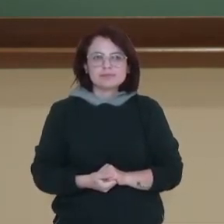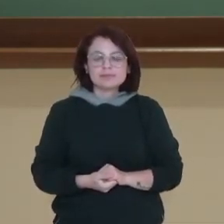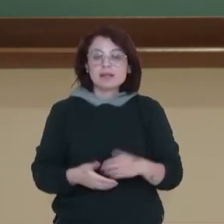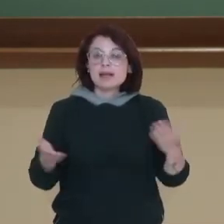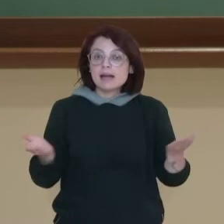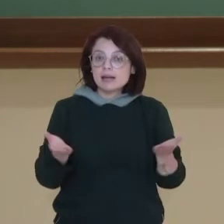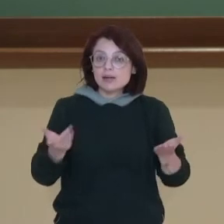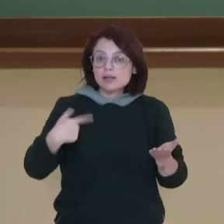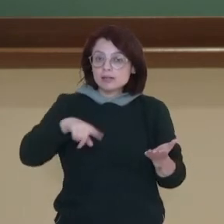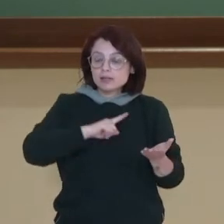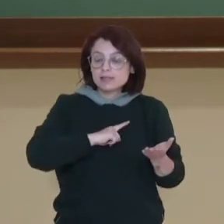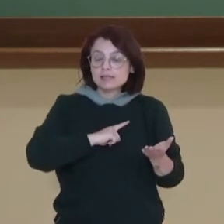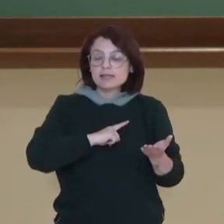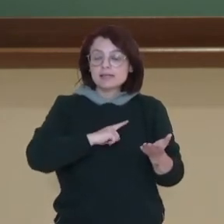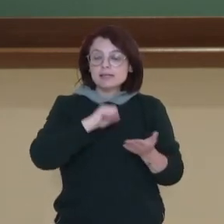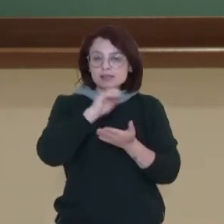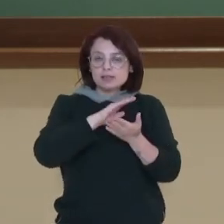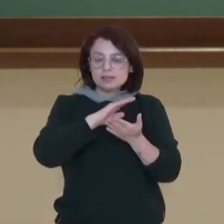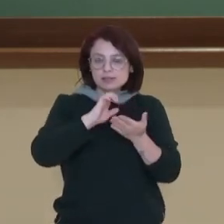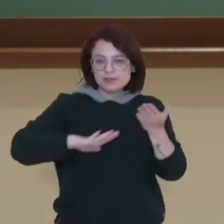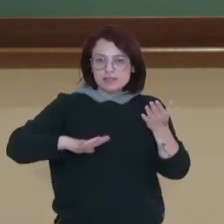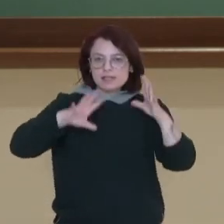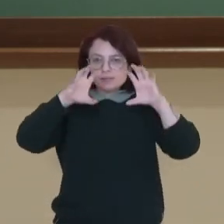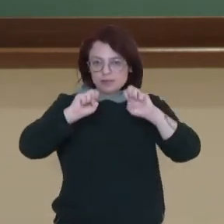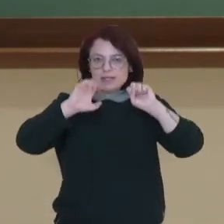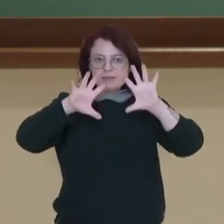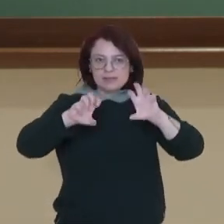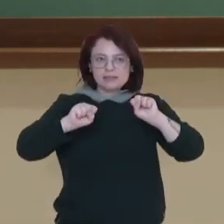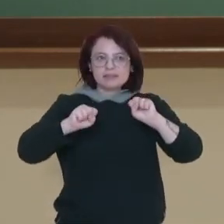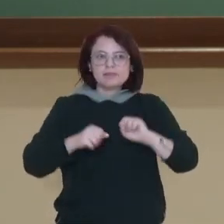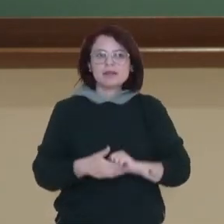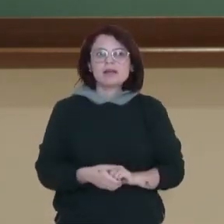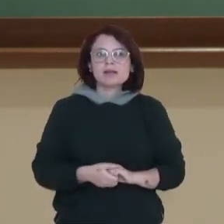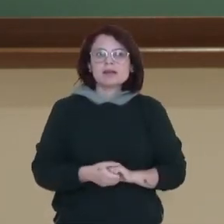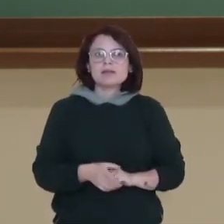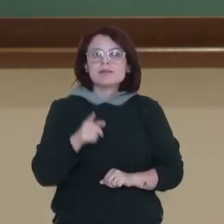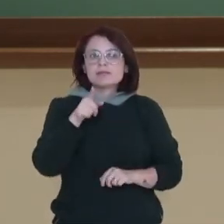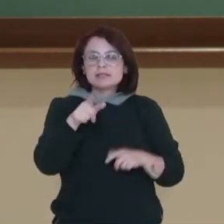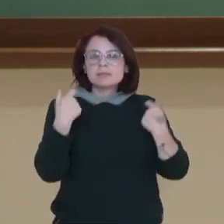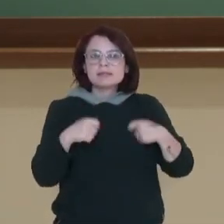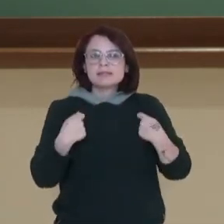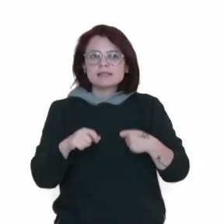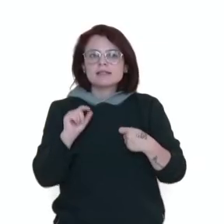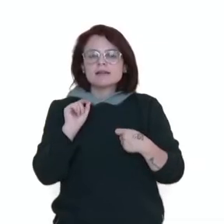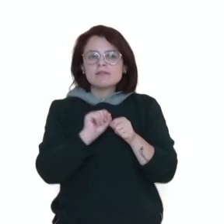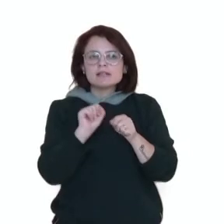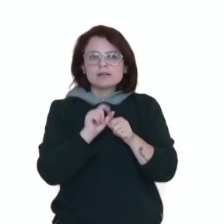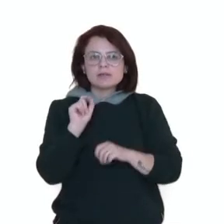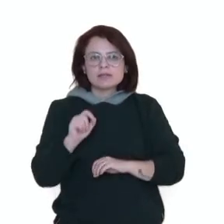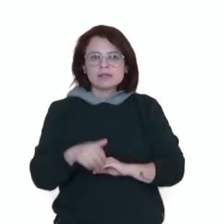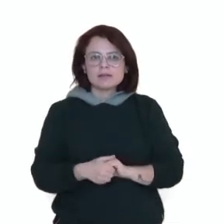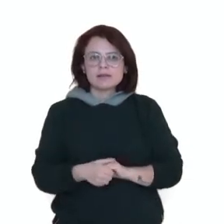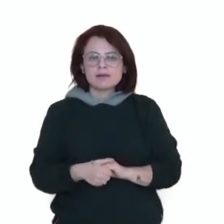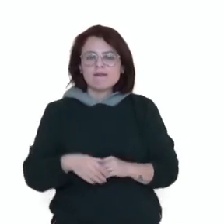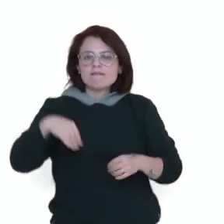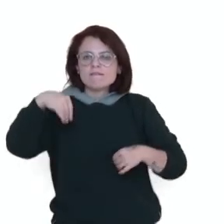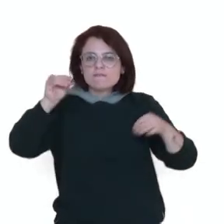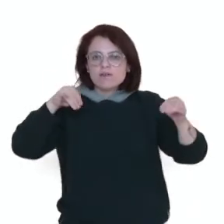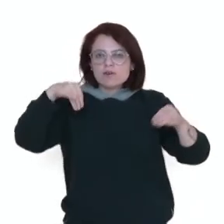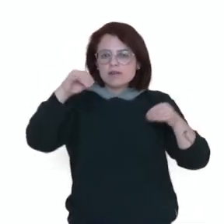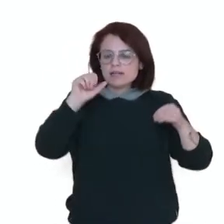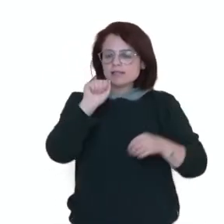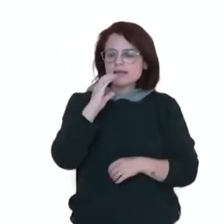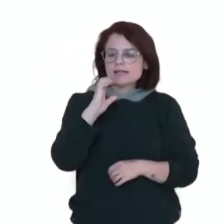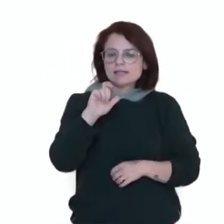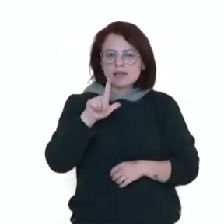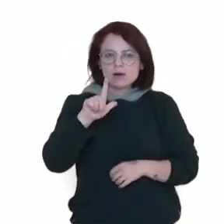Bom, vamos para uma atividade de mão na massa. Nessa atividade aqui, você vai precisar de folhas, né, de